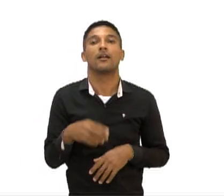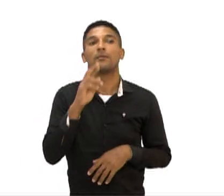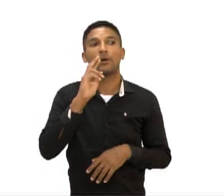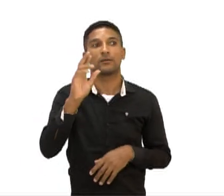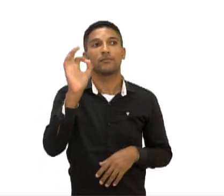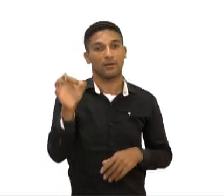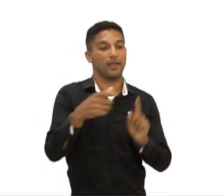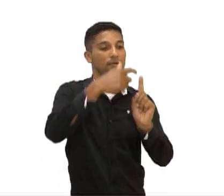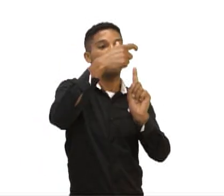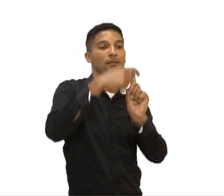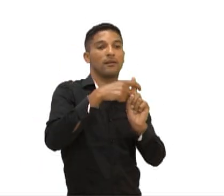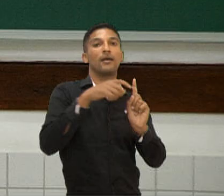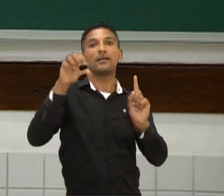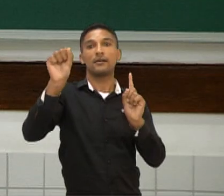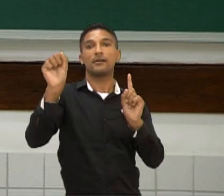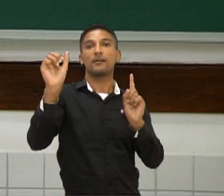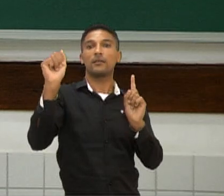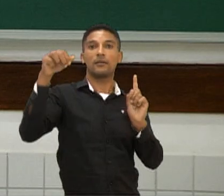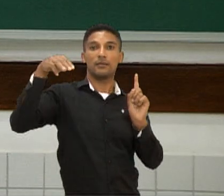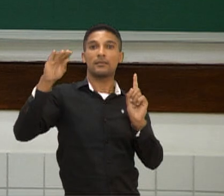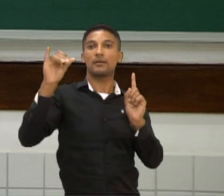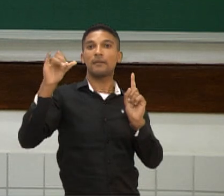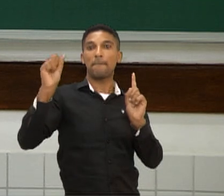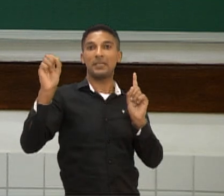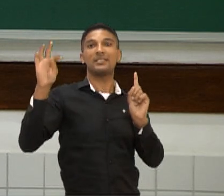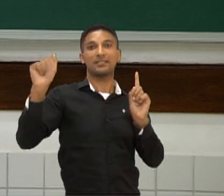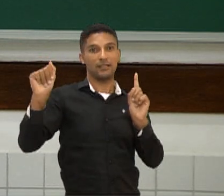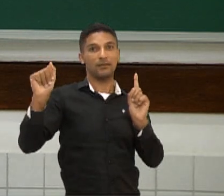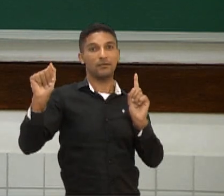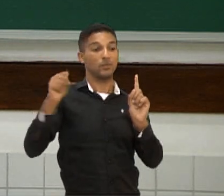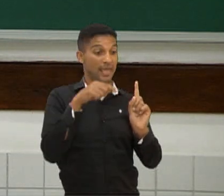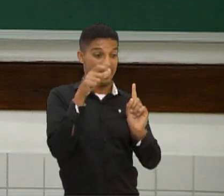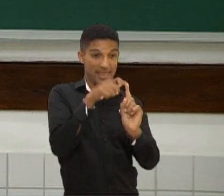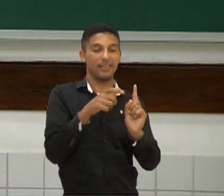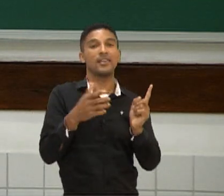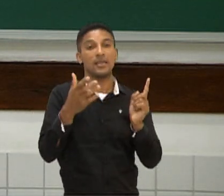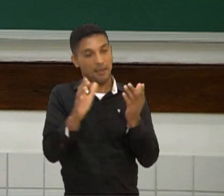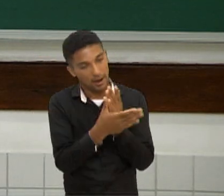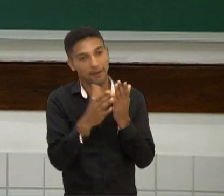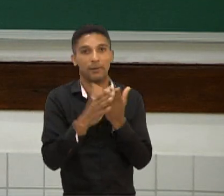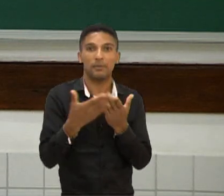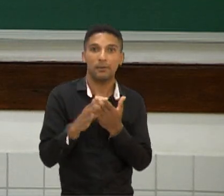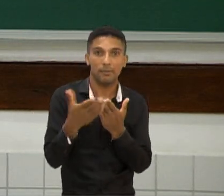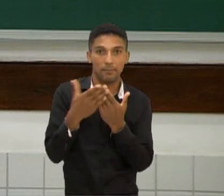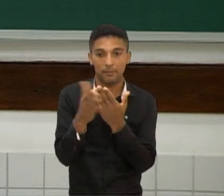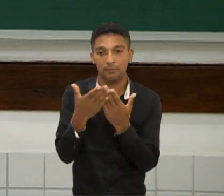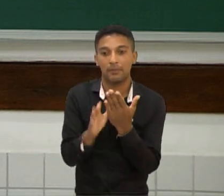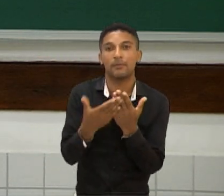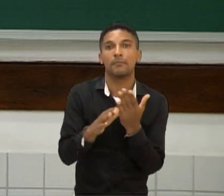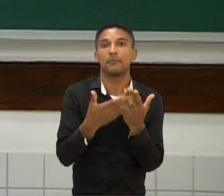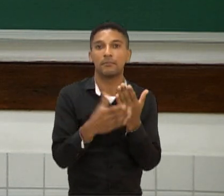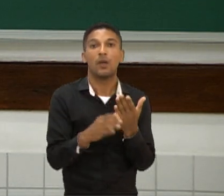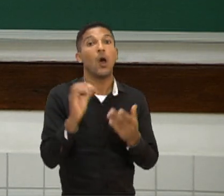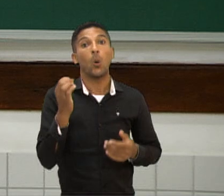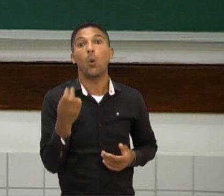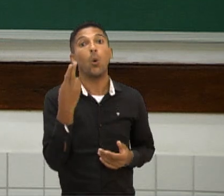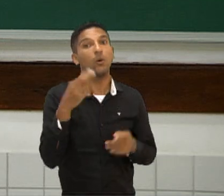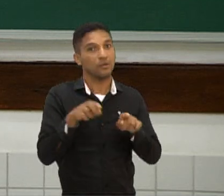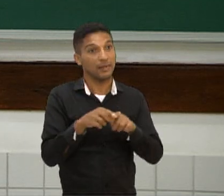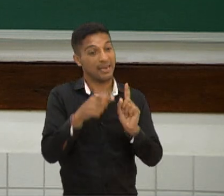correta, sambista, ok? Então, aqui eu sempre falo para os meus alunos de